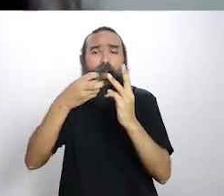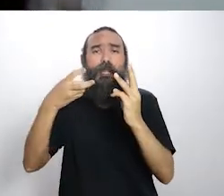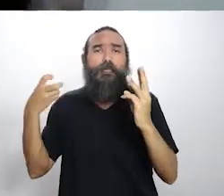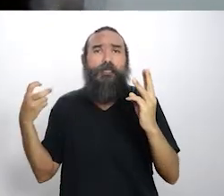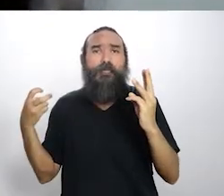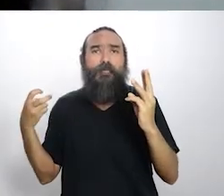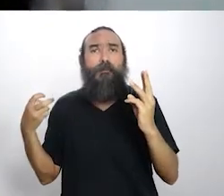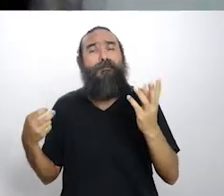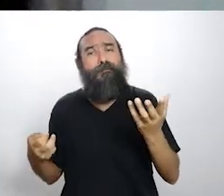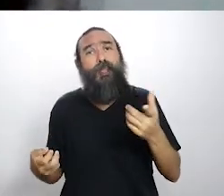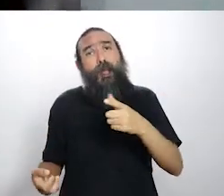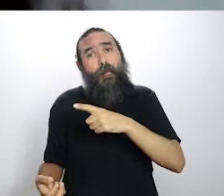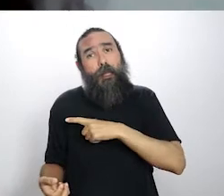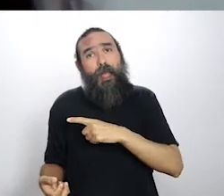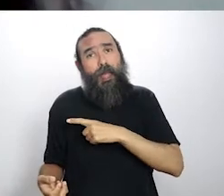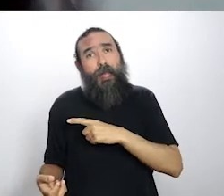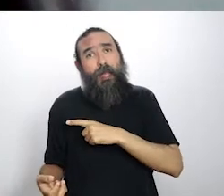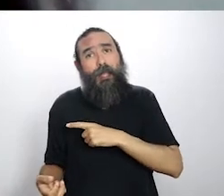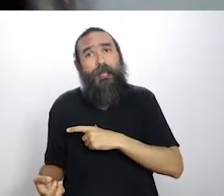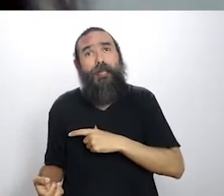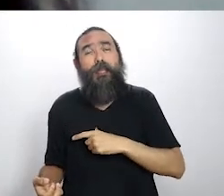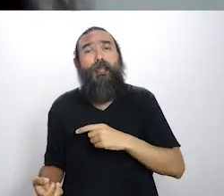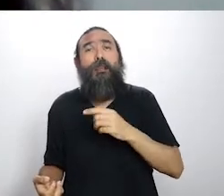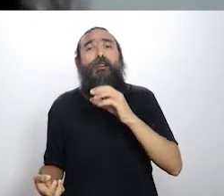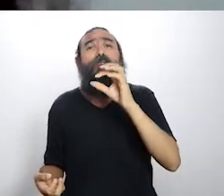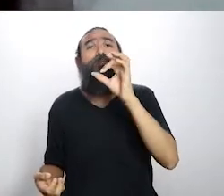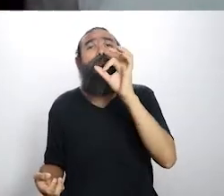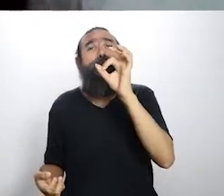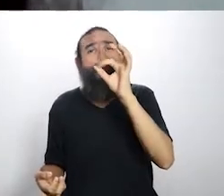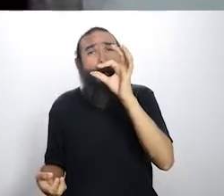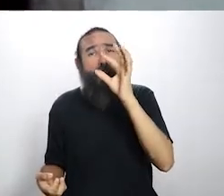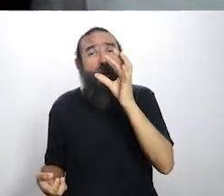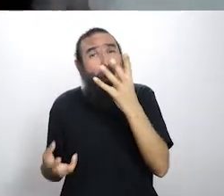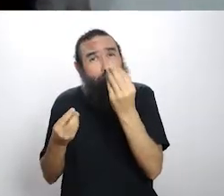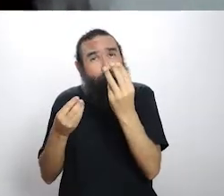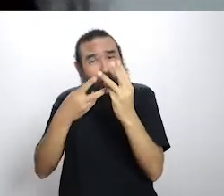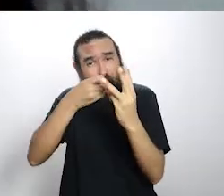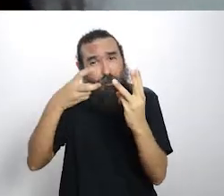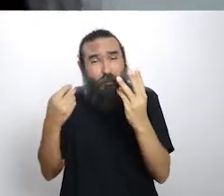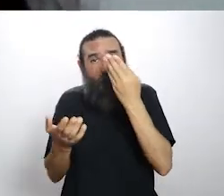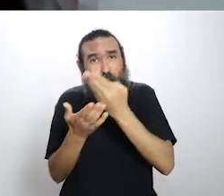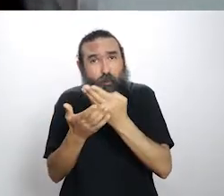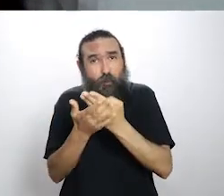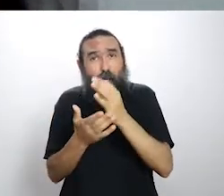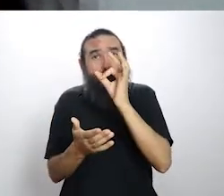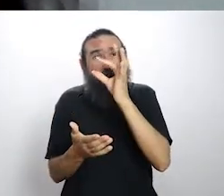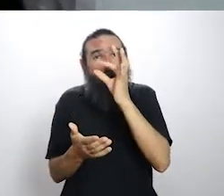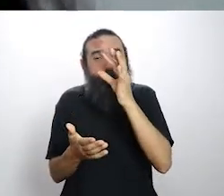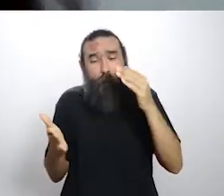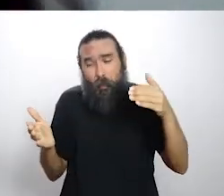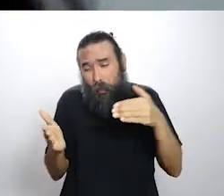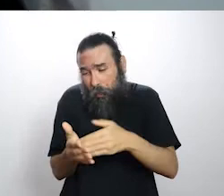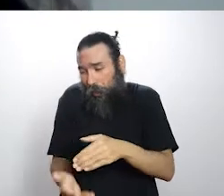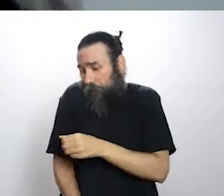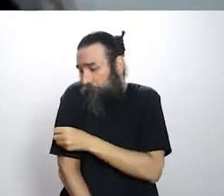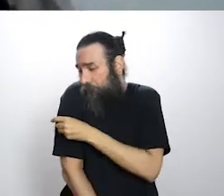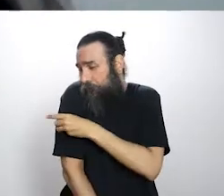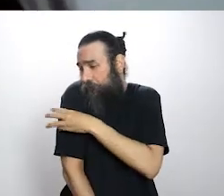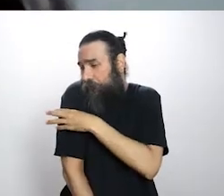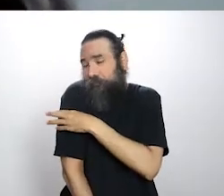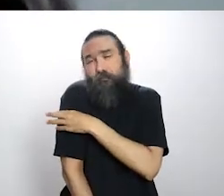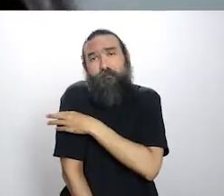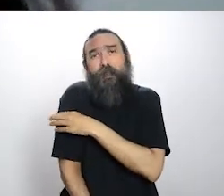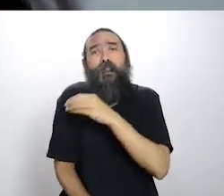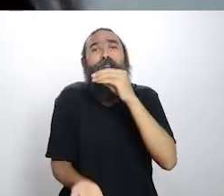número muito alto de indígenas que chegam a fazer apenas o ensino fundamental. Eles não se sentem, não têm